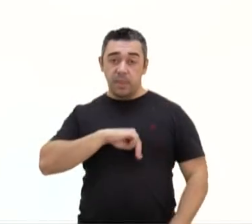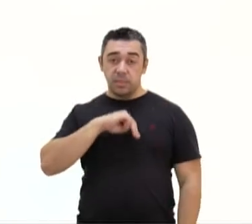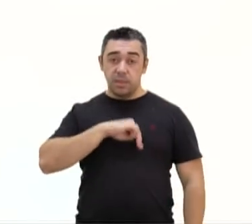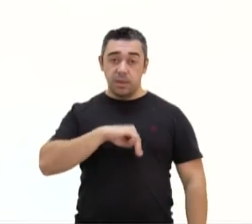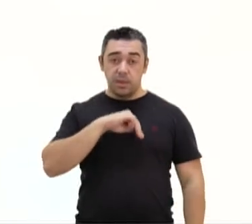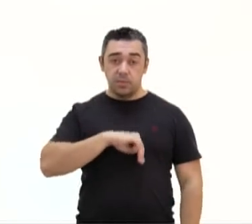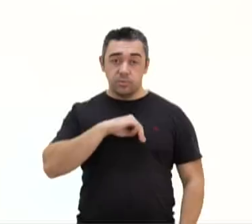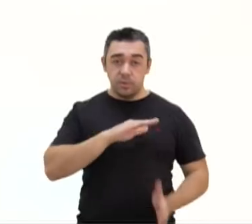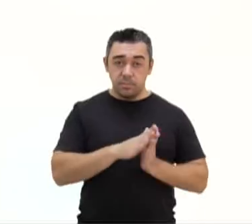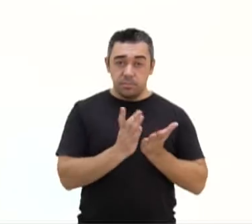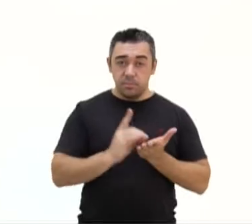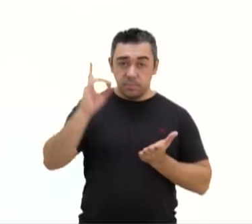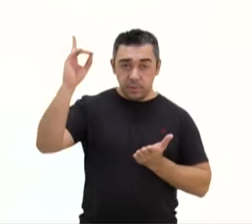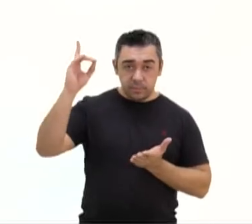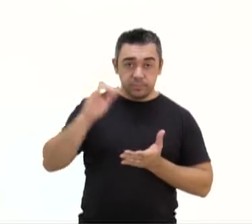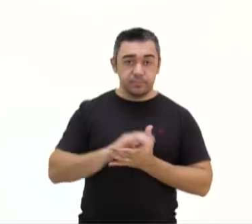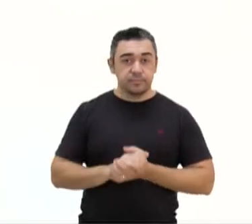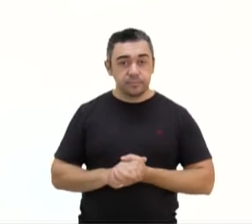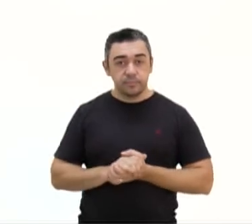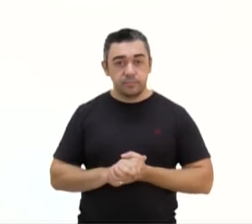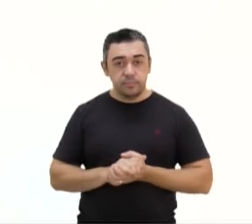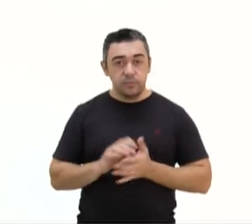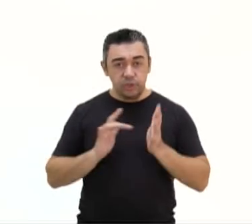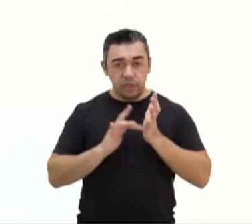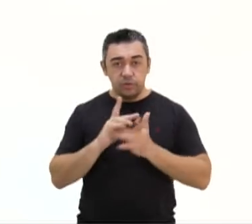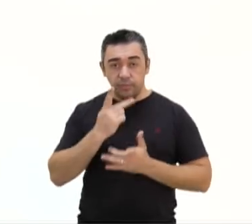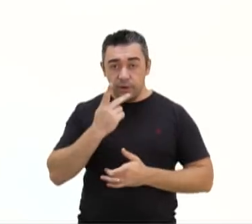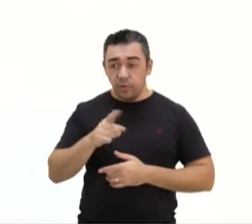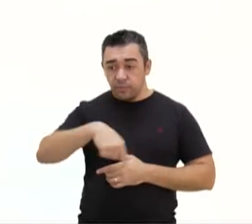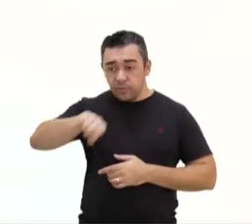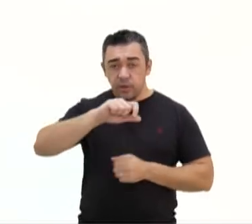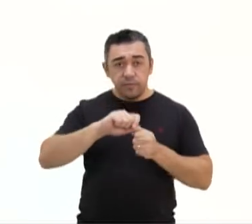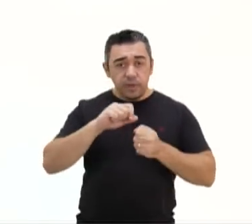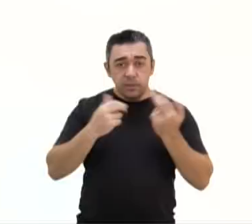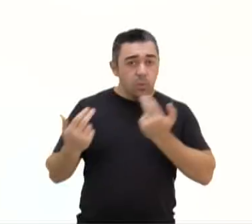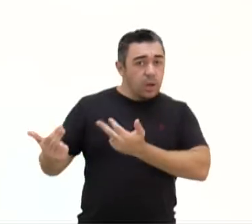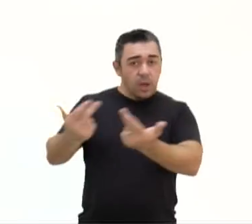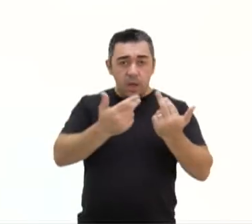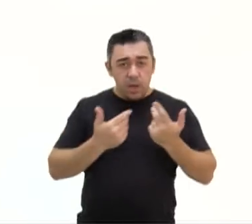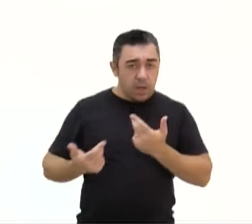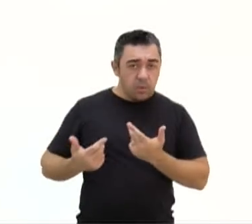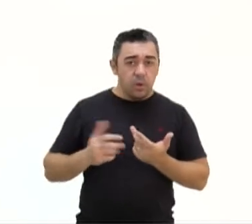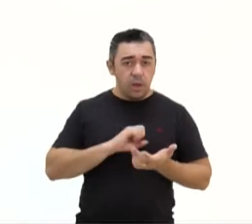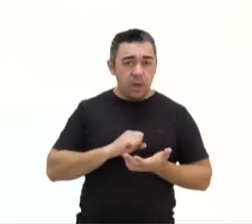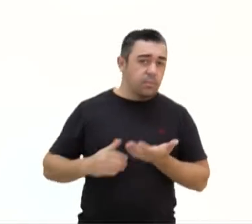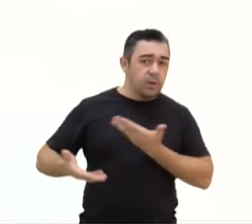Então, segundo Mateus, Jesus disse: trate os outros como você gostaria que eles te